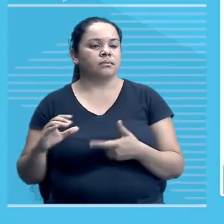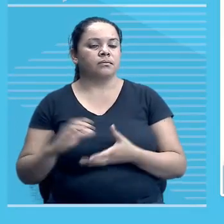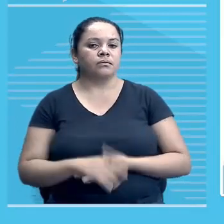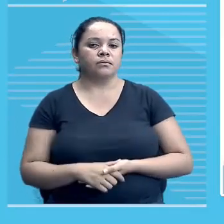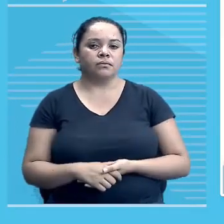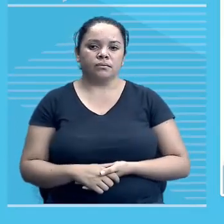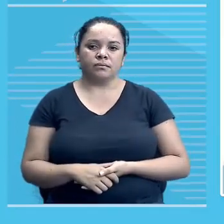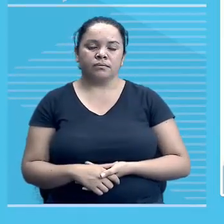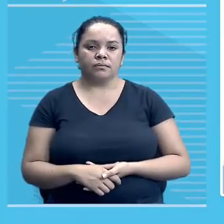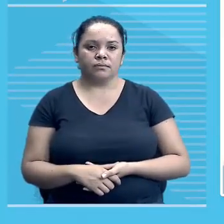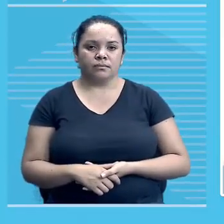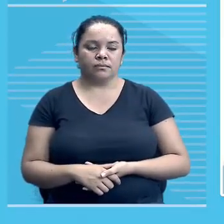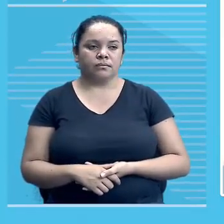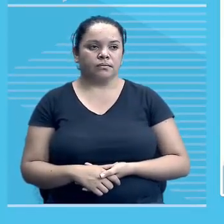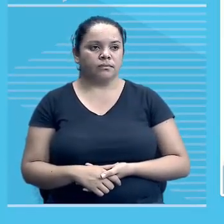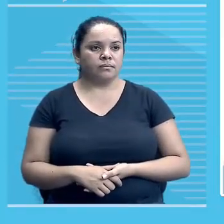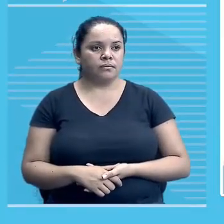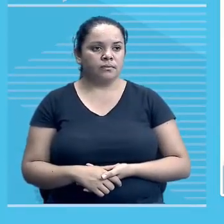menos